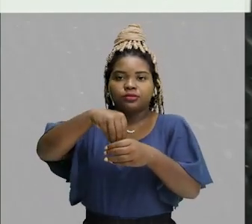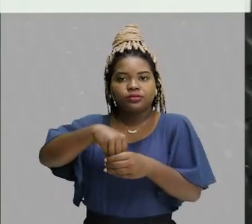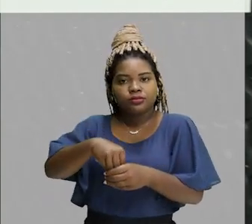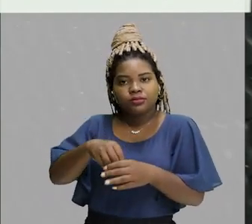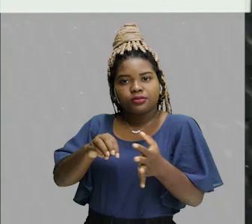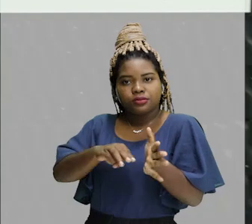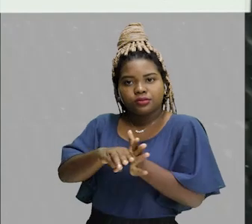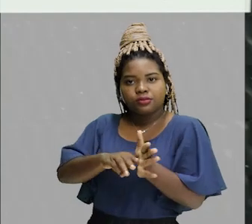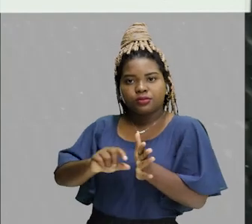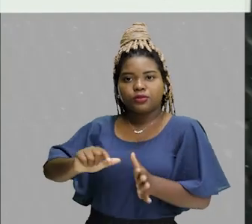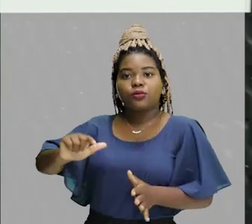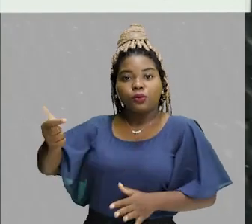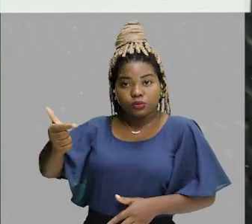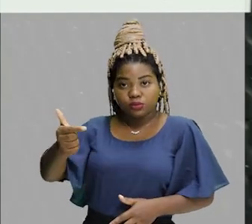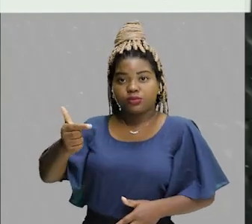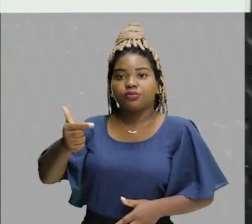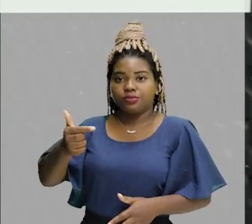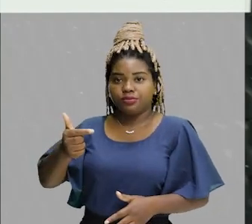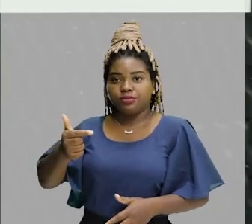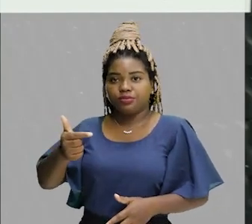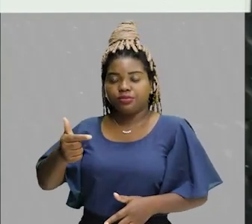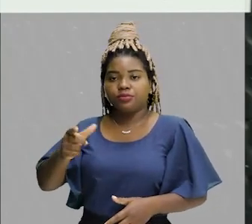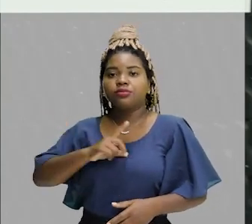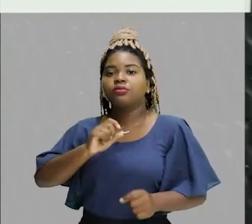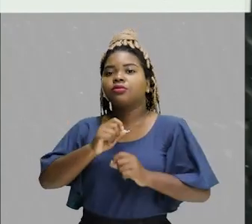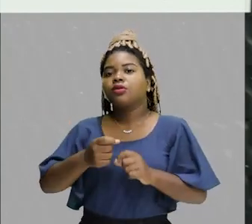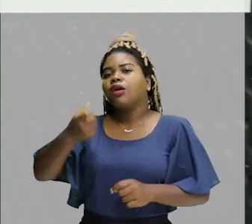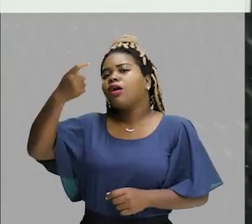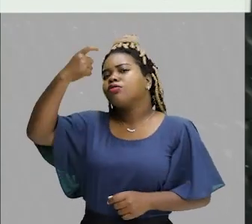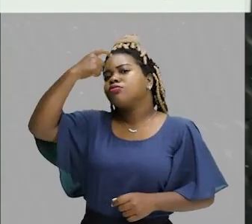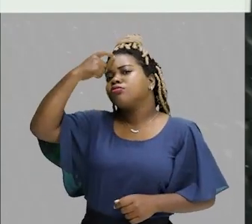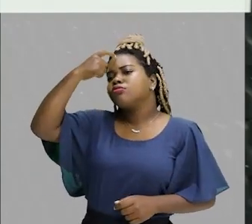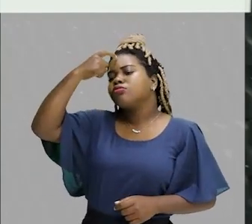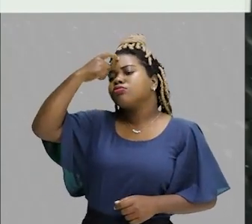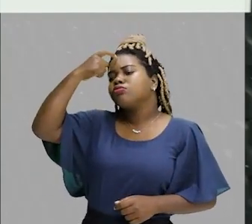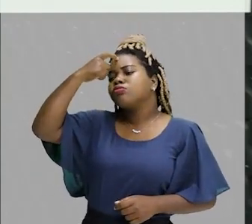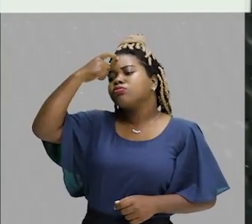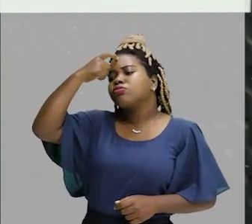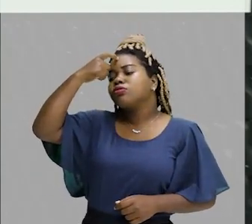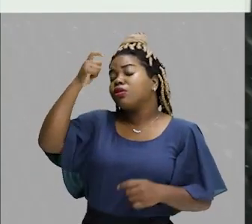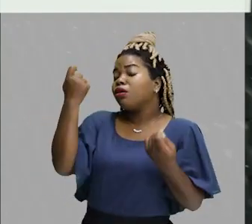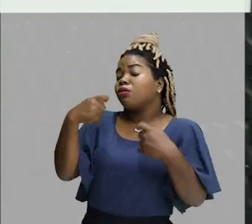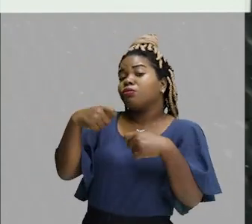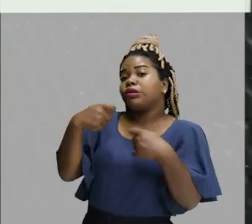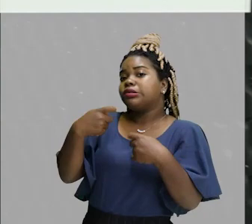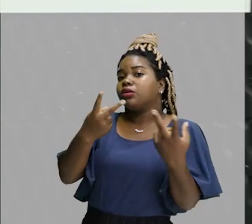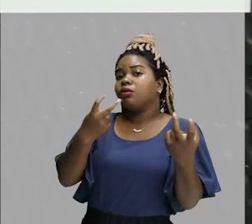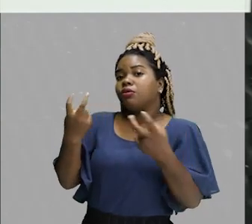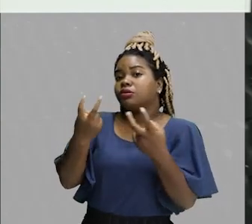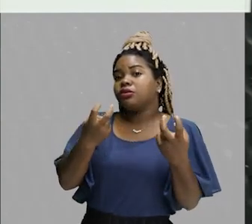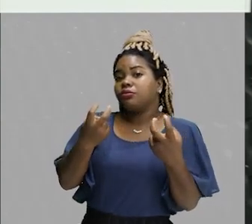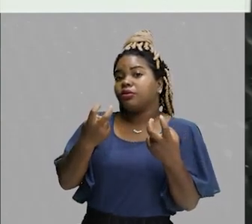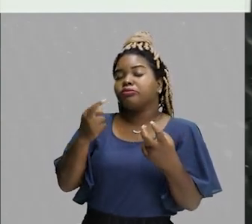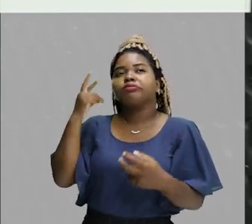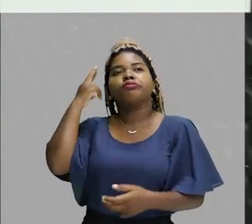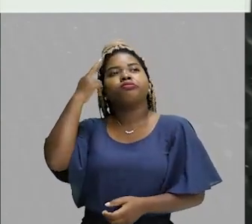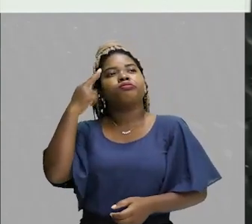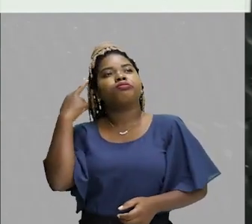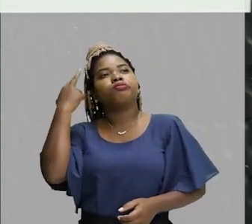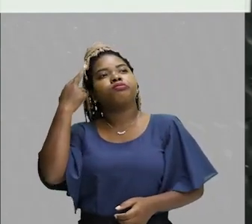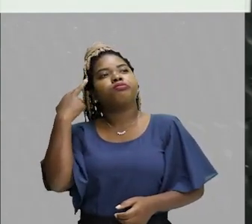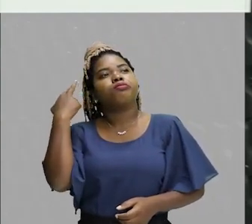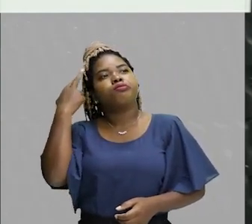mentalização maior do processo. Ou seja, eu nem preciso observar, eu vou raciocinar